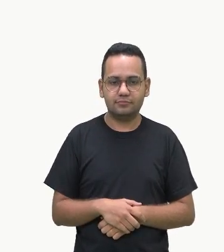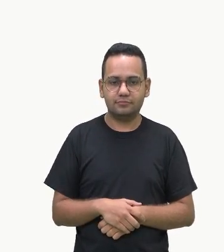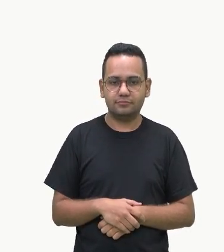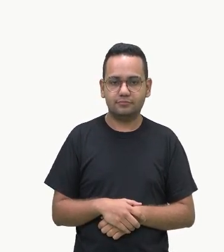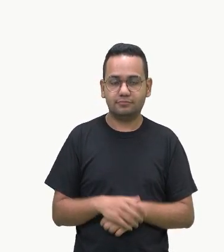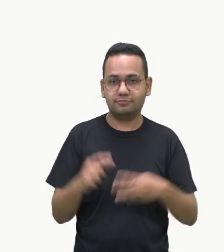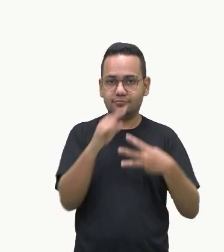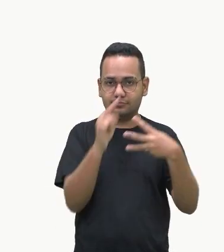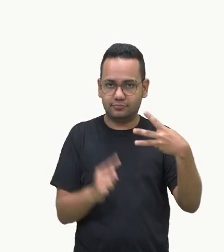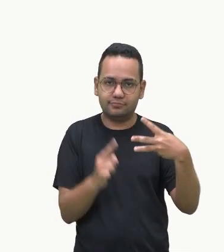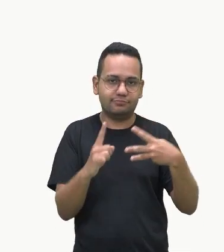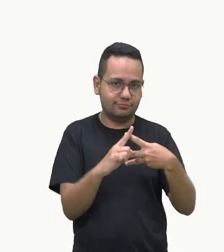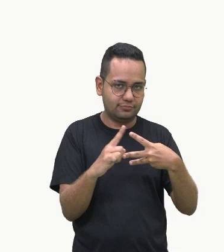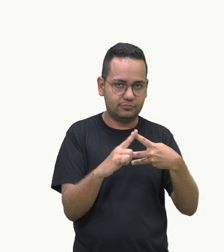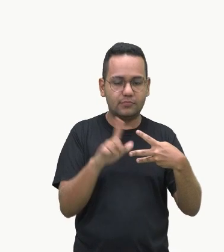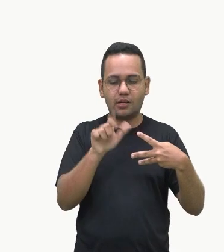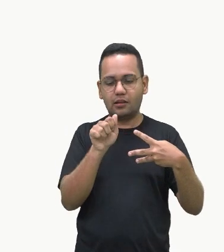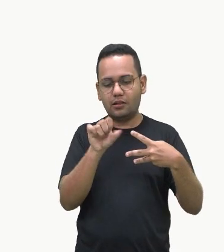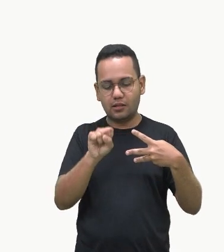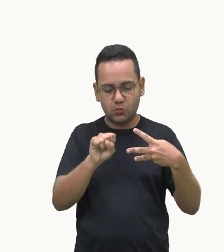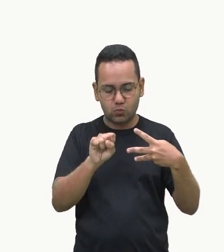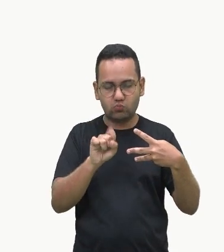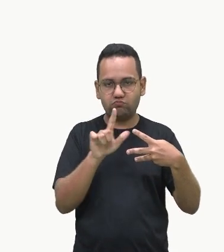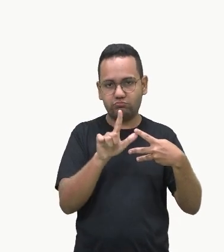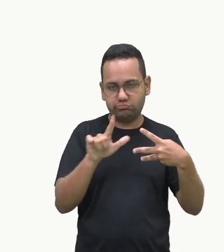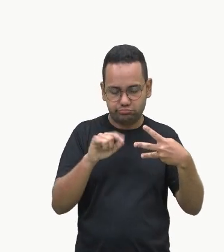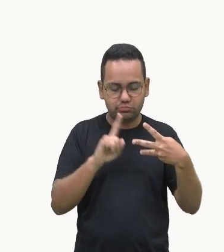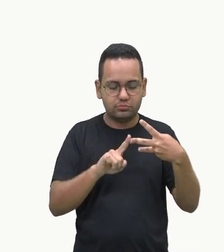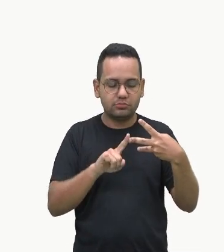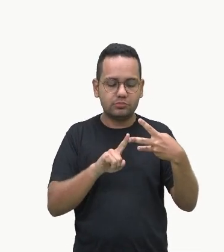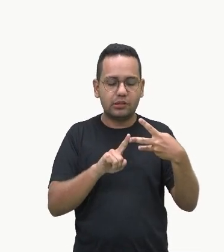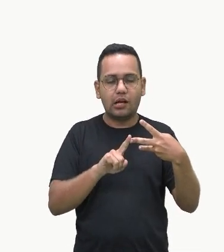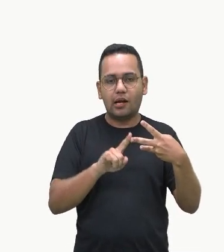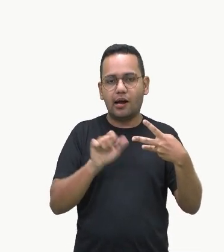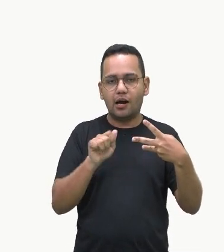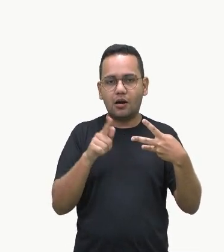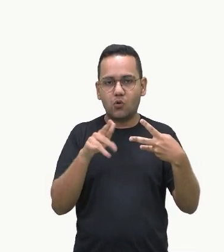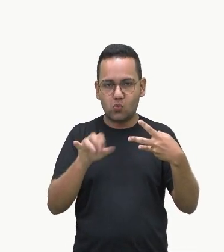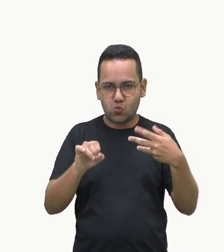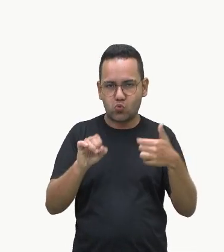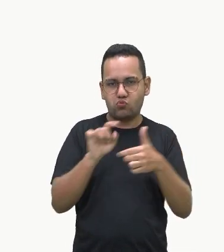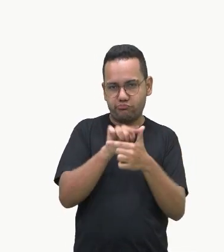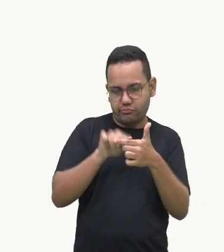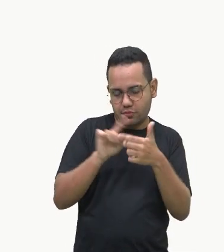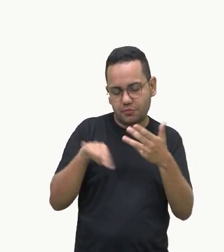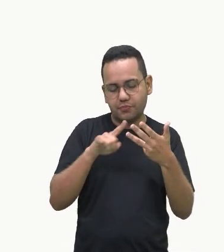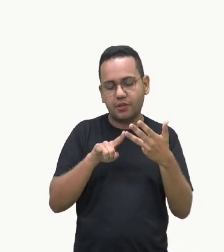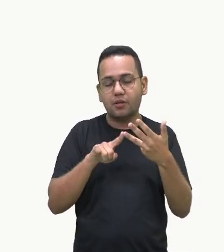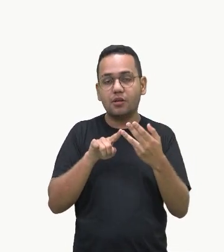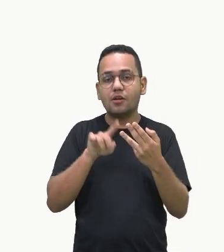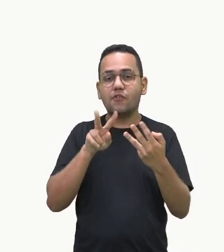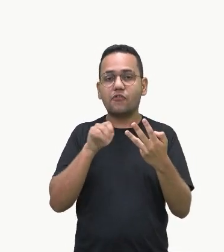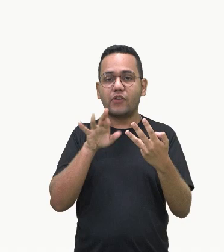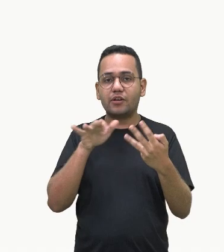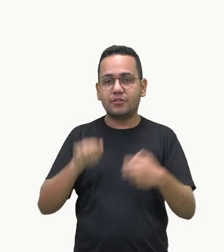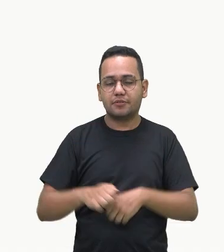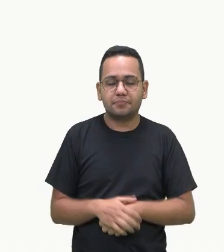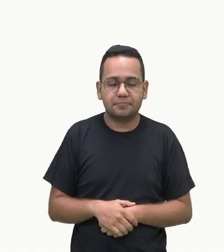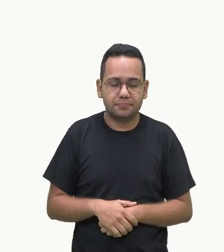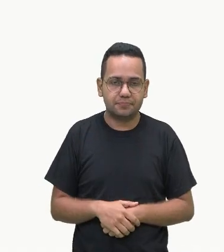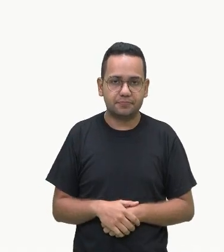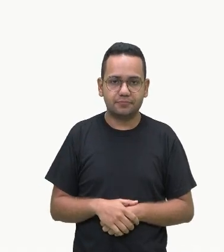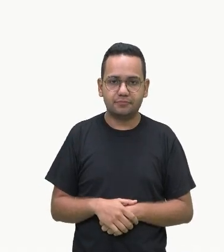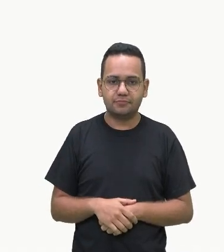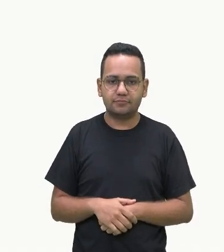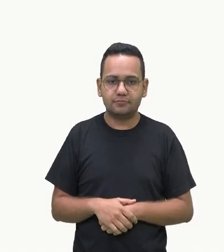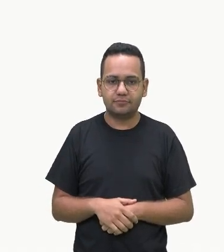e os vértices. E para você visualizar melhor aí o que são polígonos, na verdade você